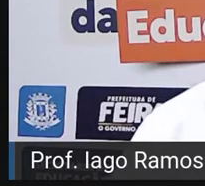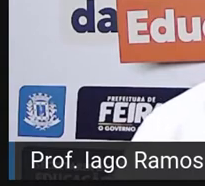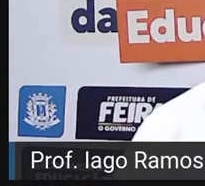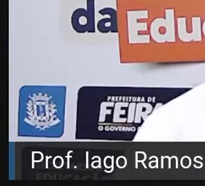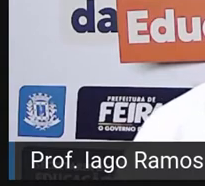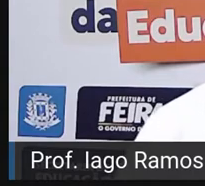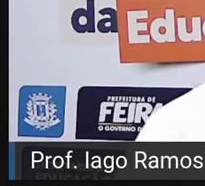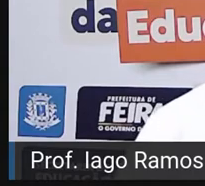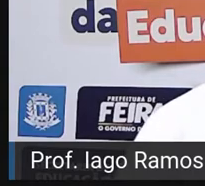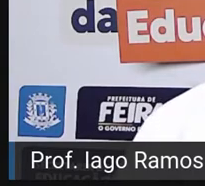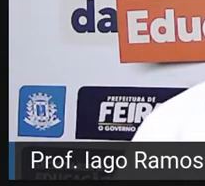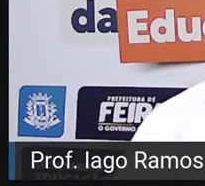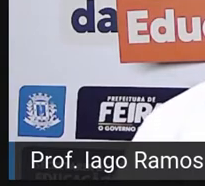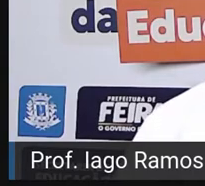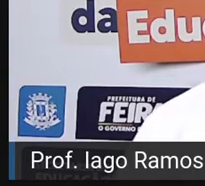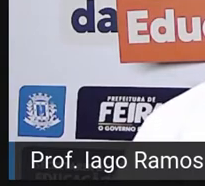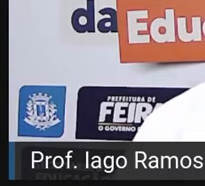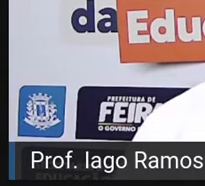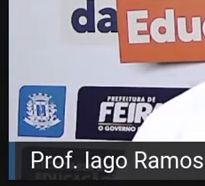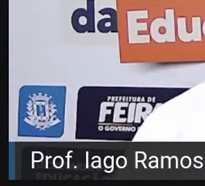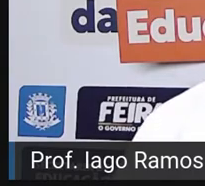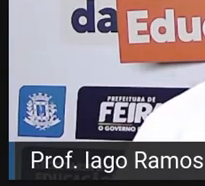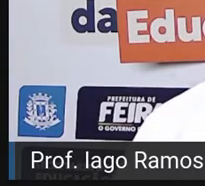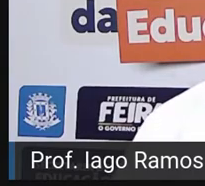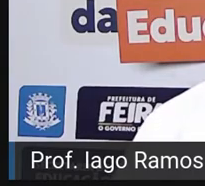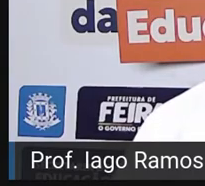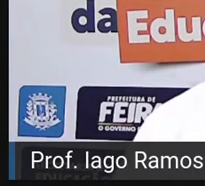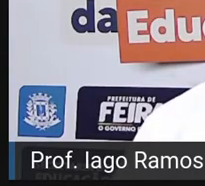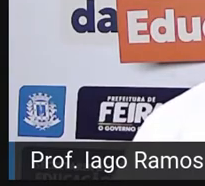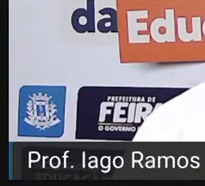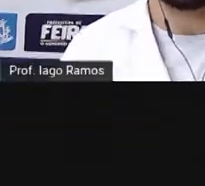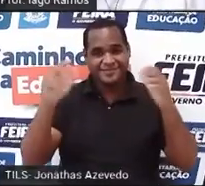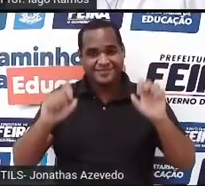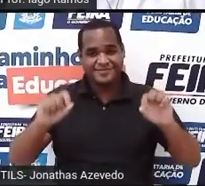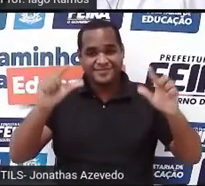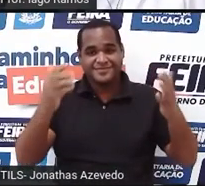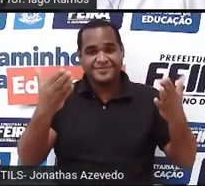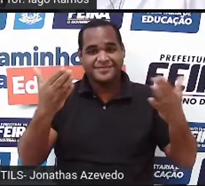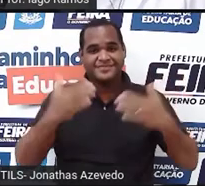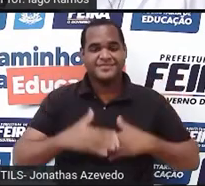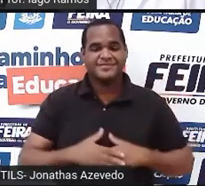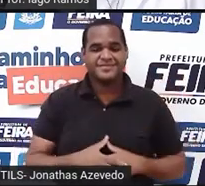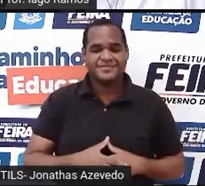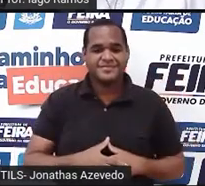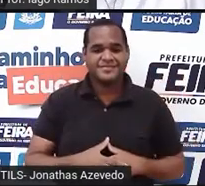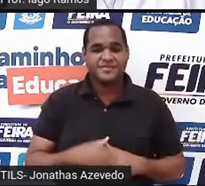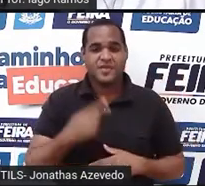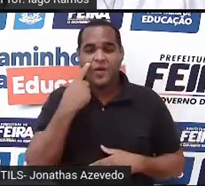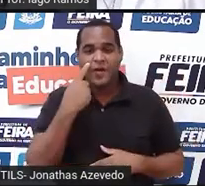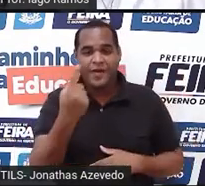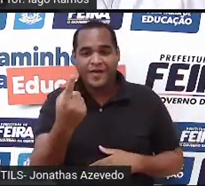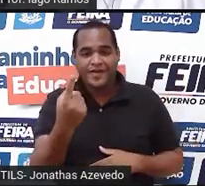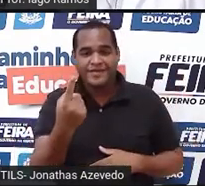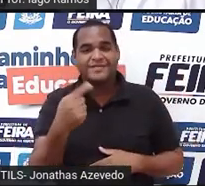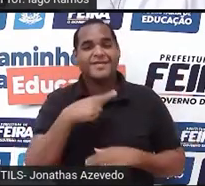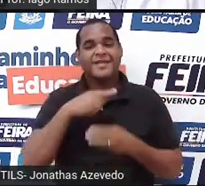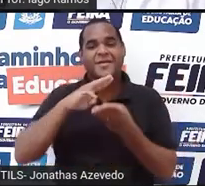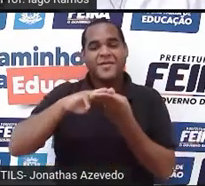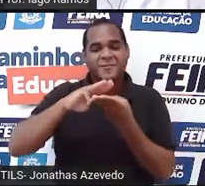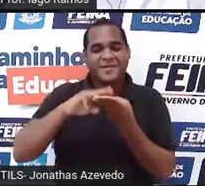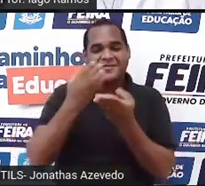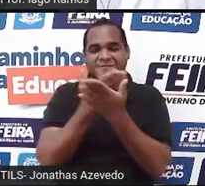Vamos lá sem perder tempo vamos aí de apresentação na tela e olha só aula de